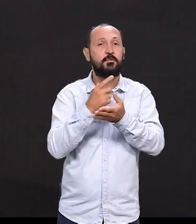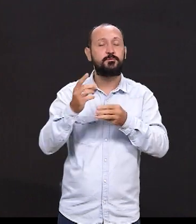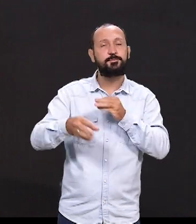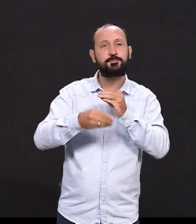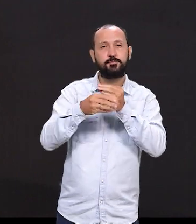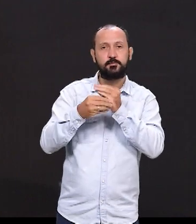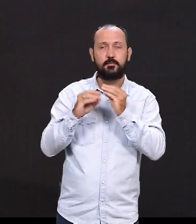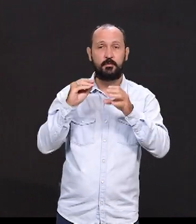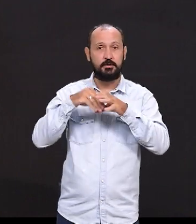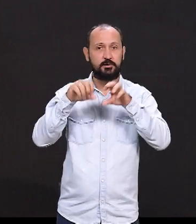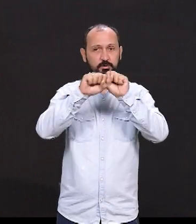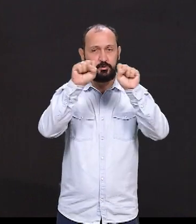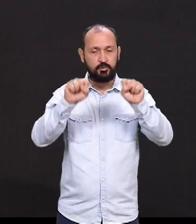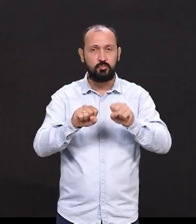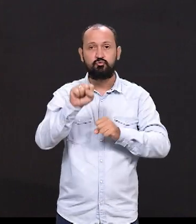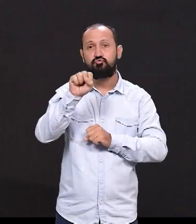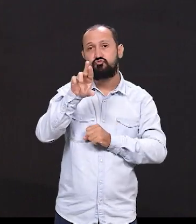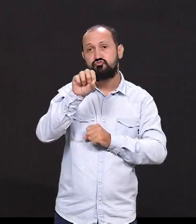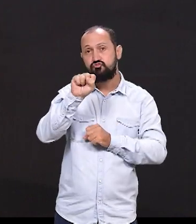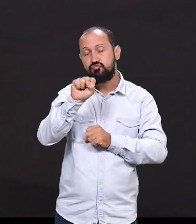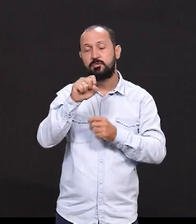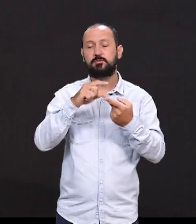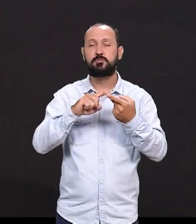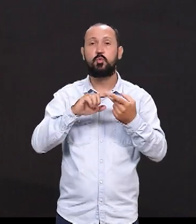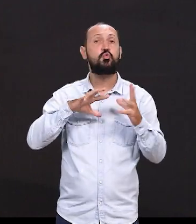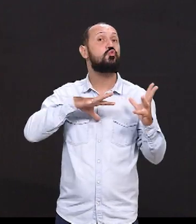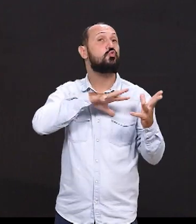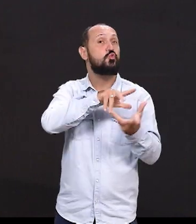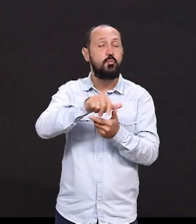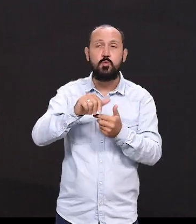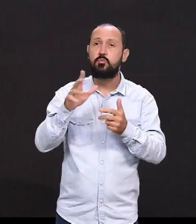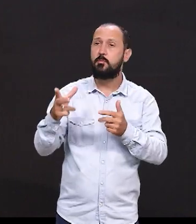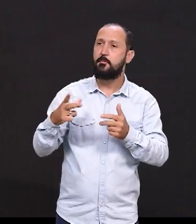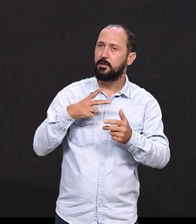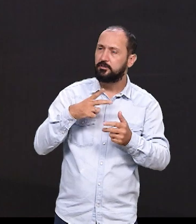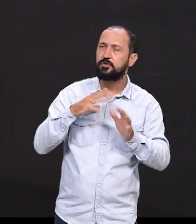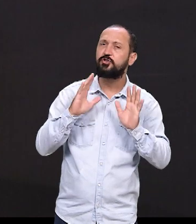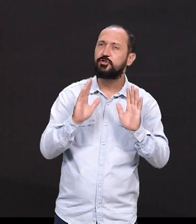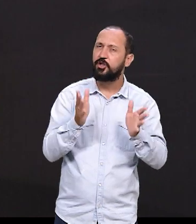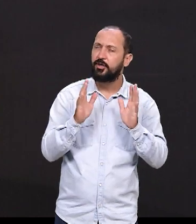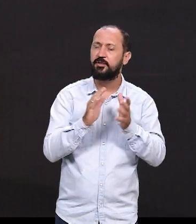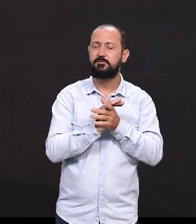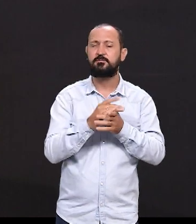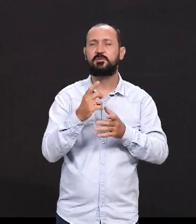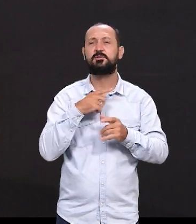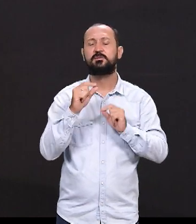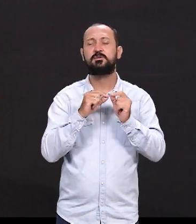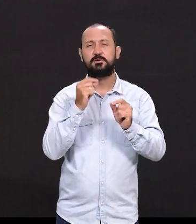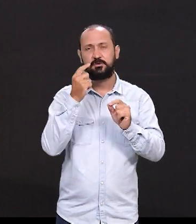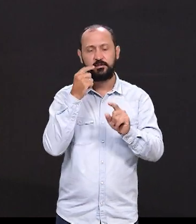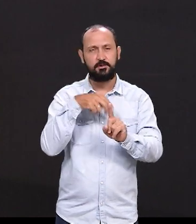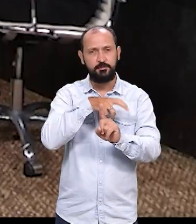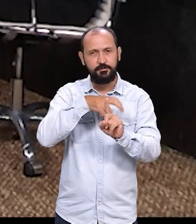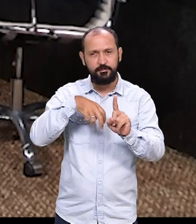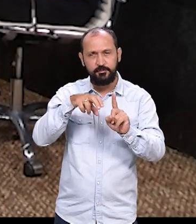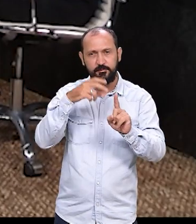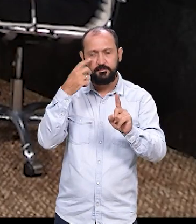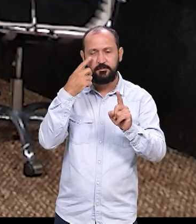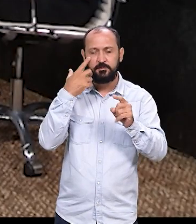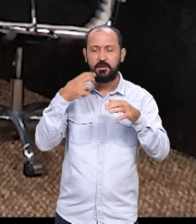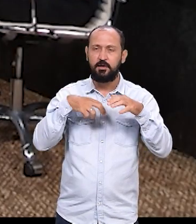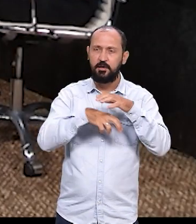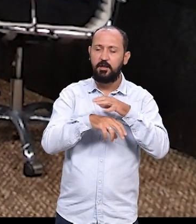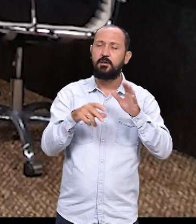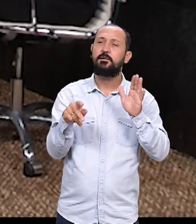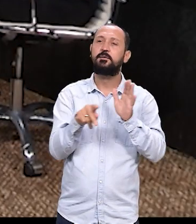aos exames né muitos medicamentos foram incorporados tanto no Sistema Único de Saúde quanto no mundo todo pro sistema privado portanto